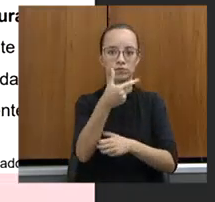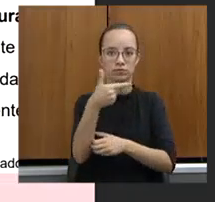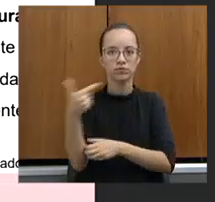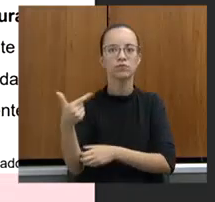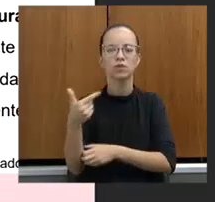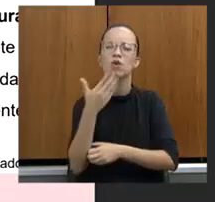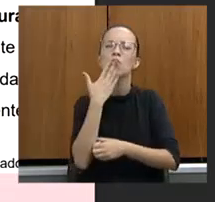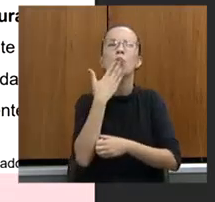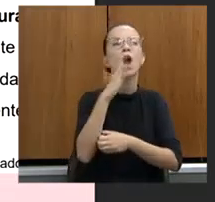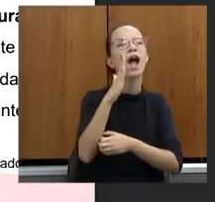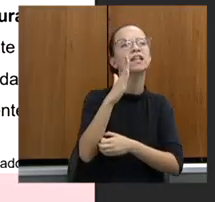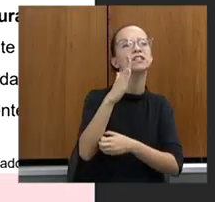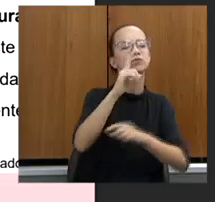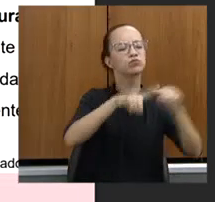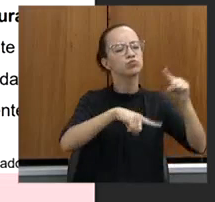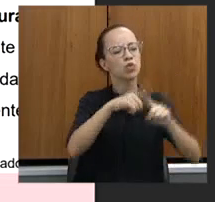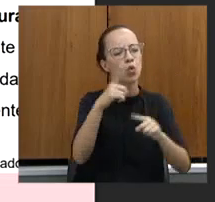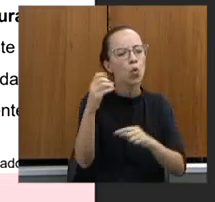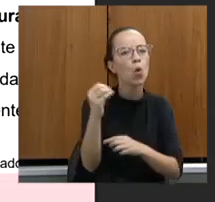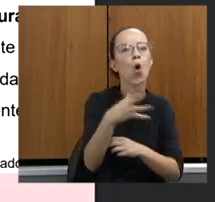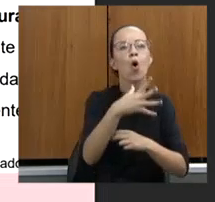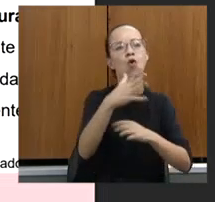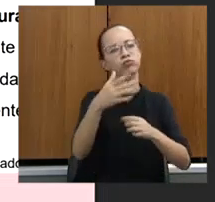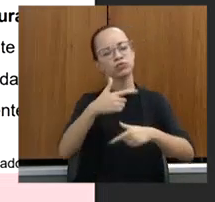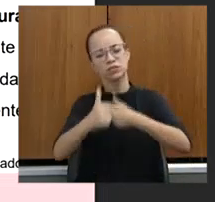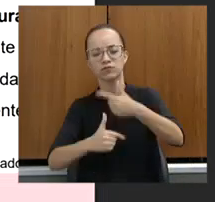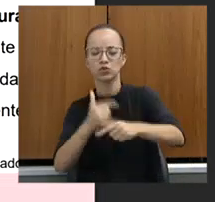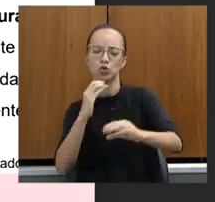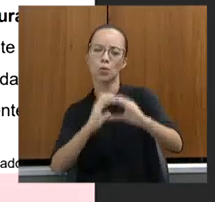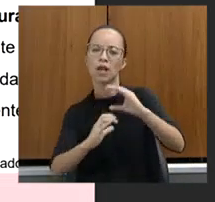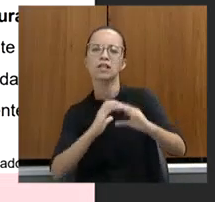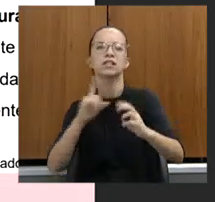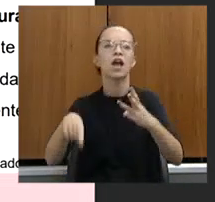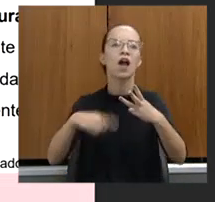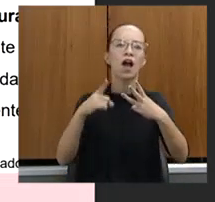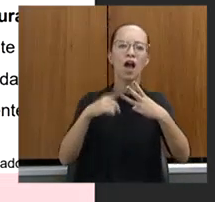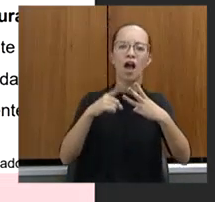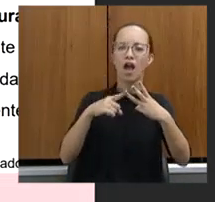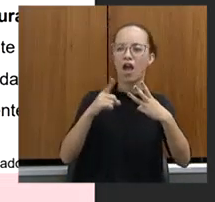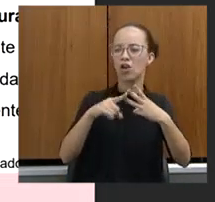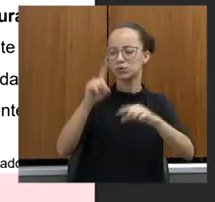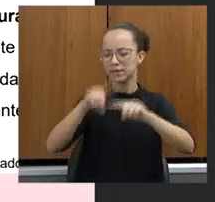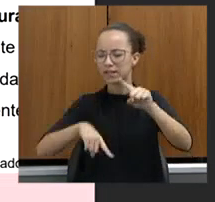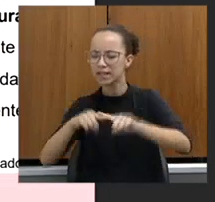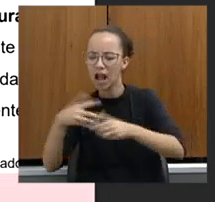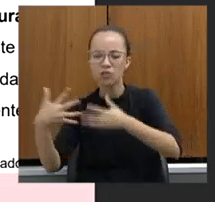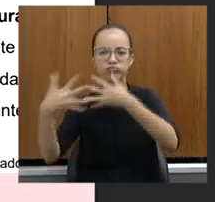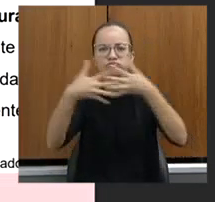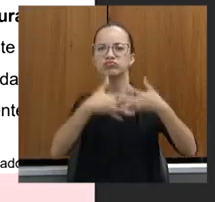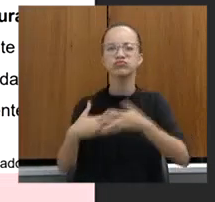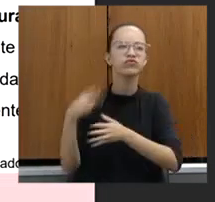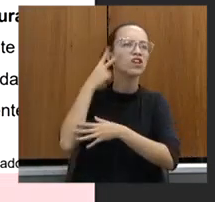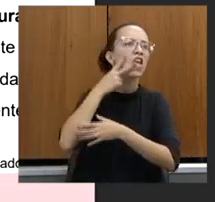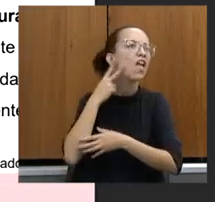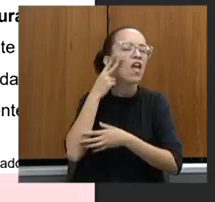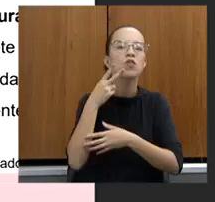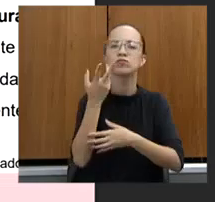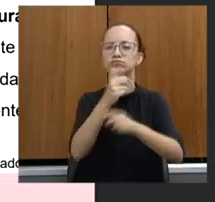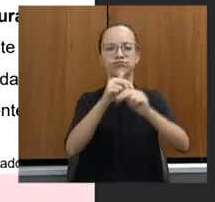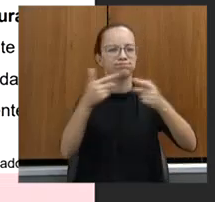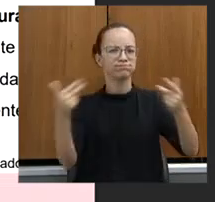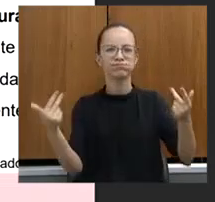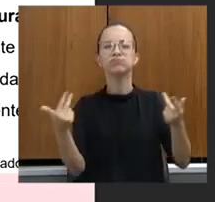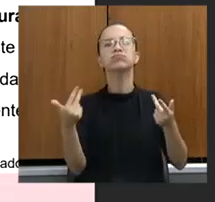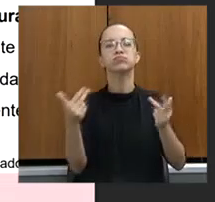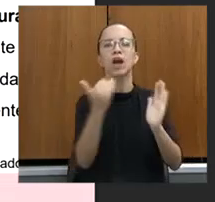móveis artefatos serviços de comunicação indústria de carnes e derivados importadores de vinhos enfim em situações